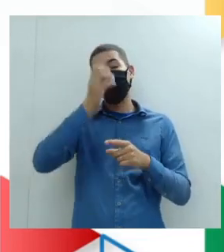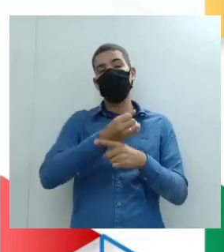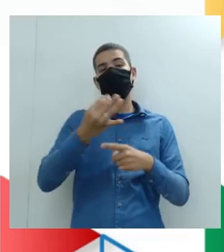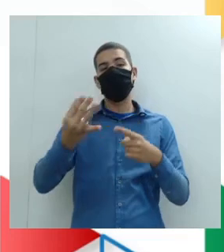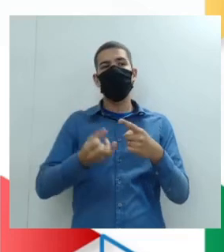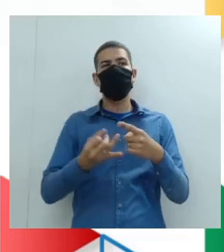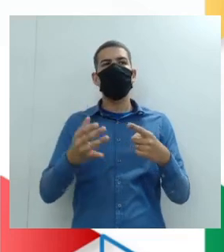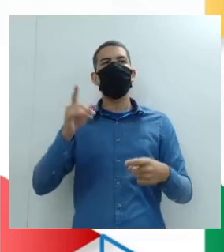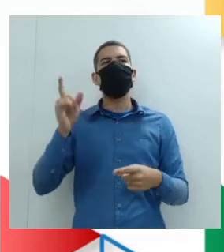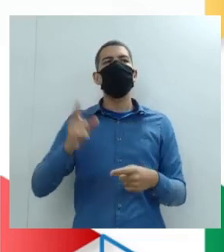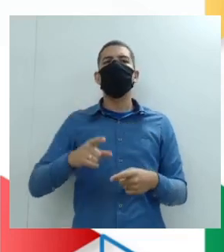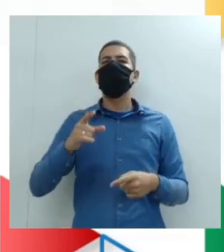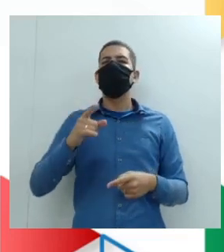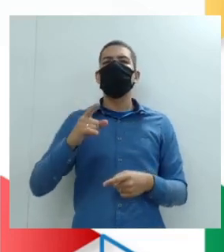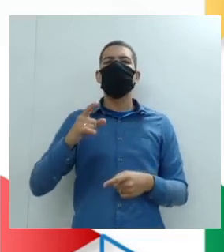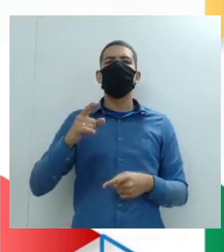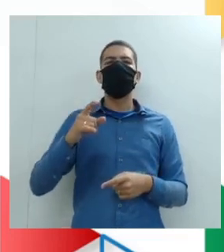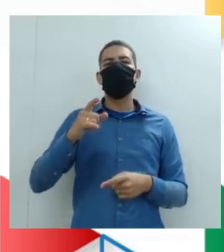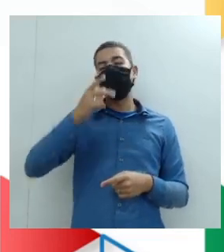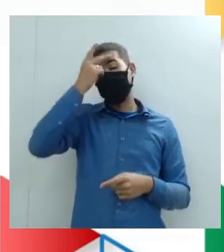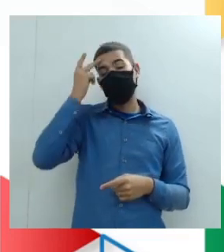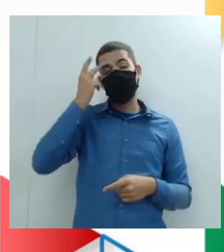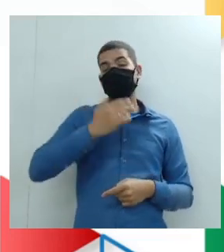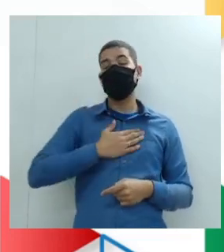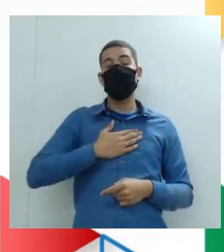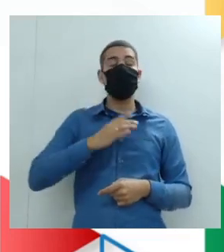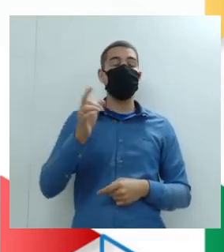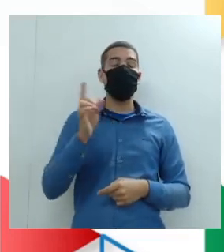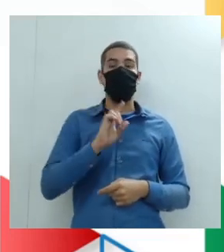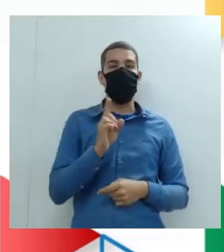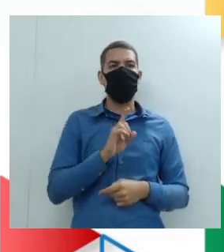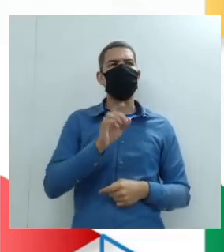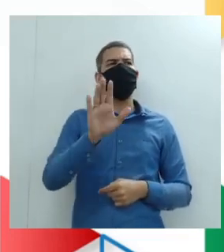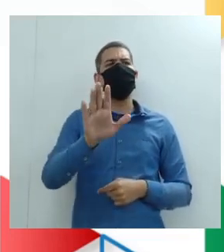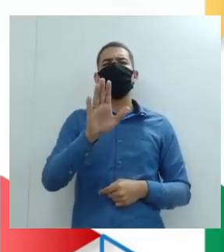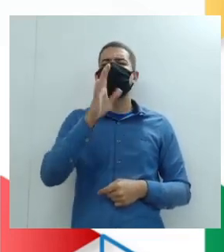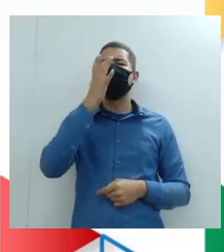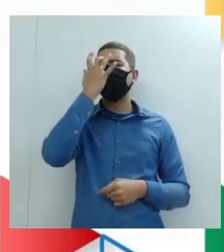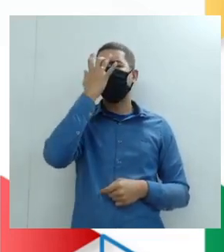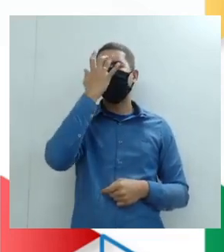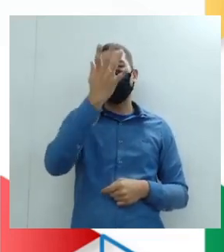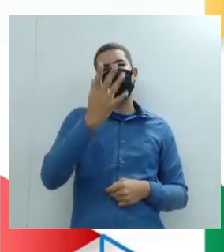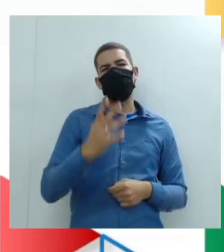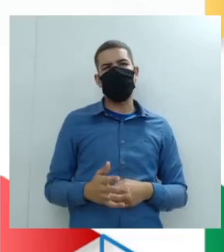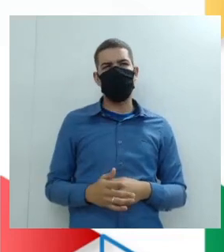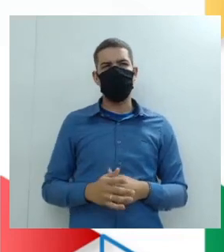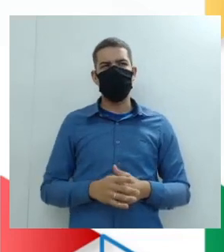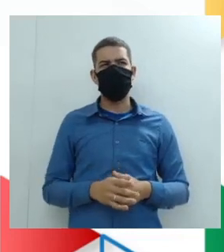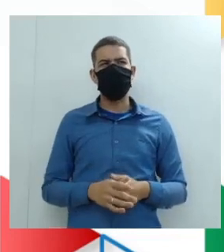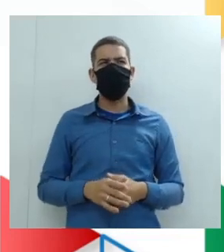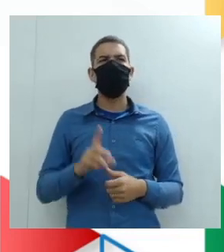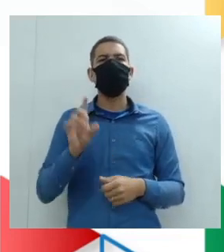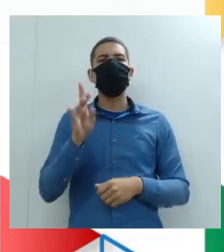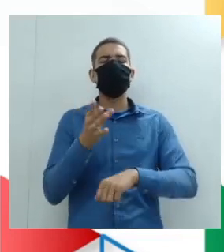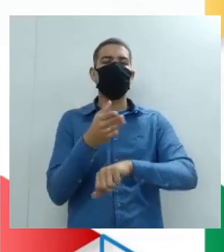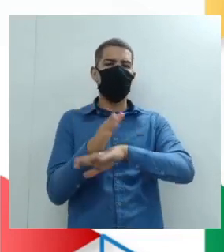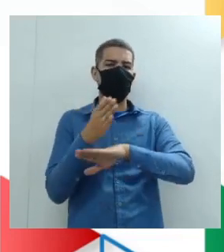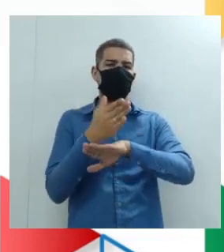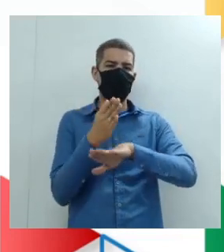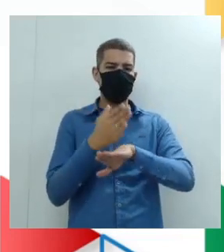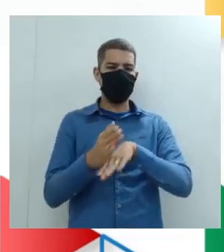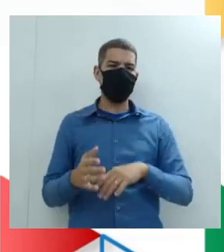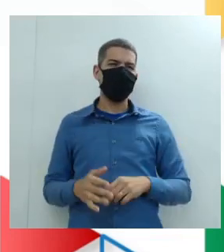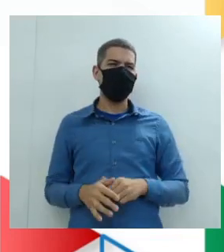um assunto que muita gente não gosta. Mas ele é muito fácil de lidar. Basta treinar. Segue comigo,